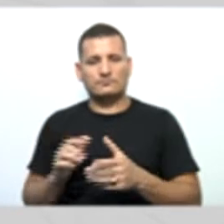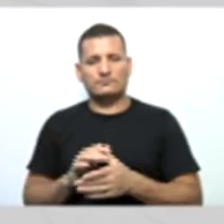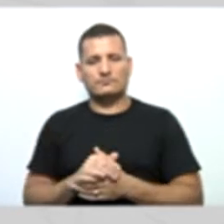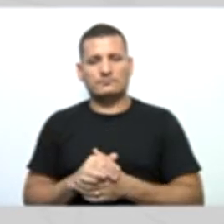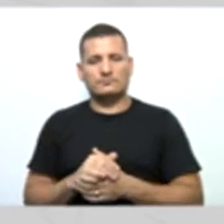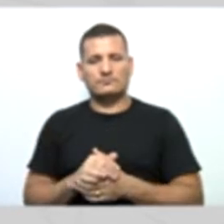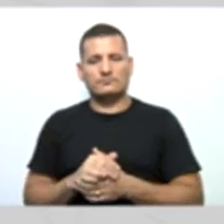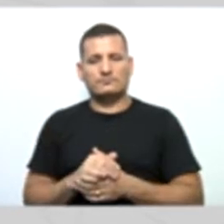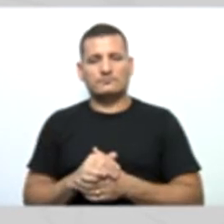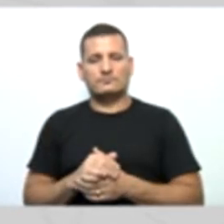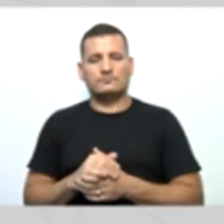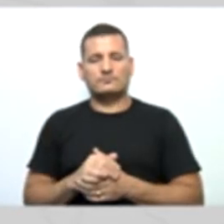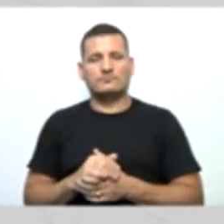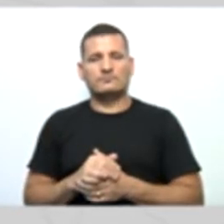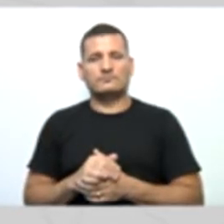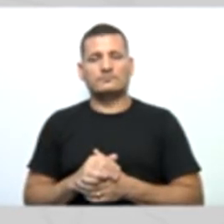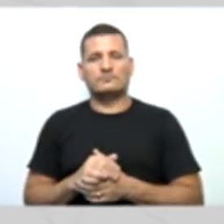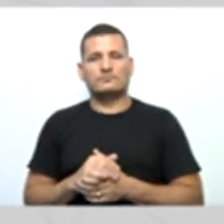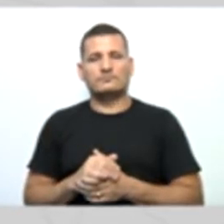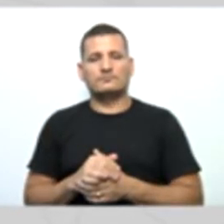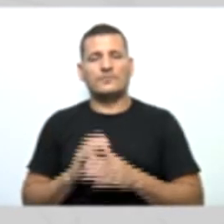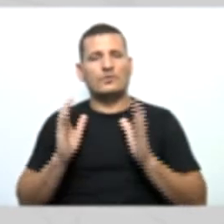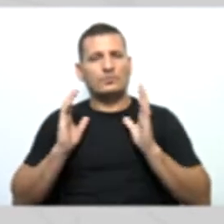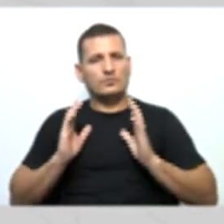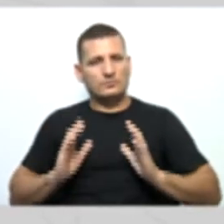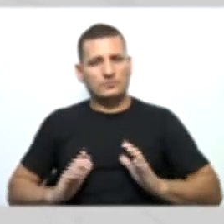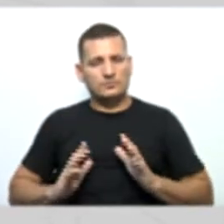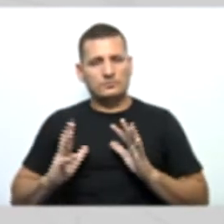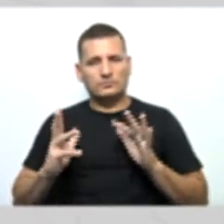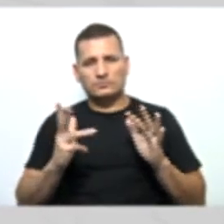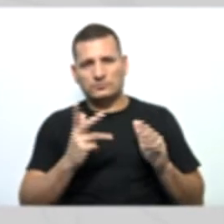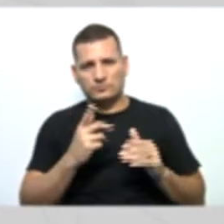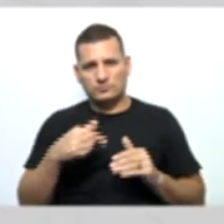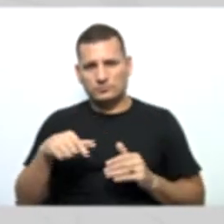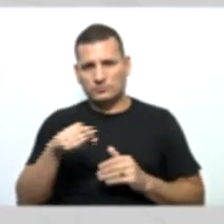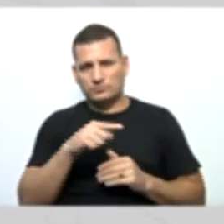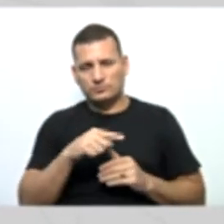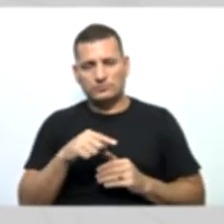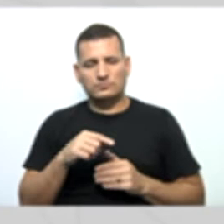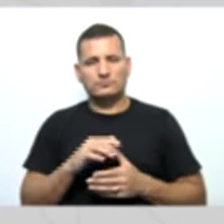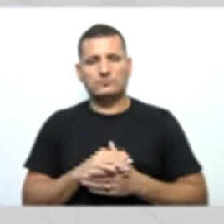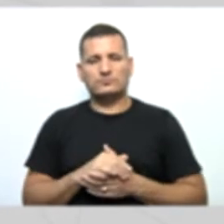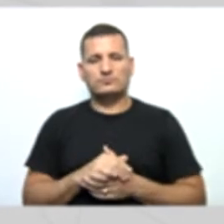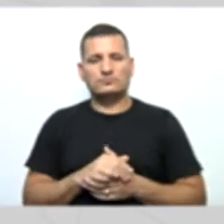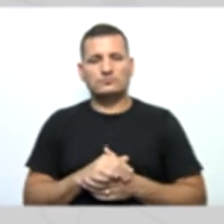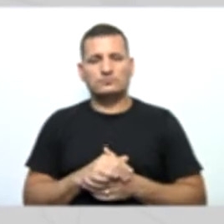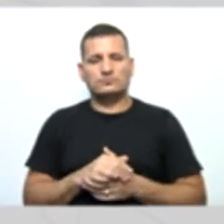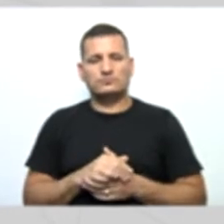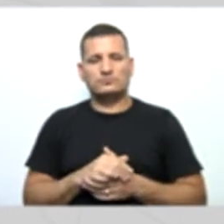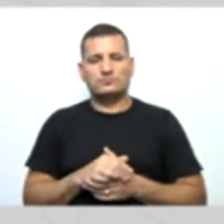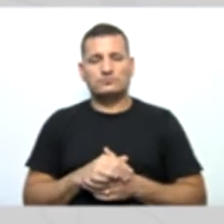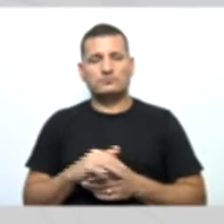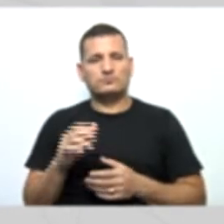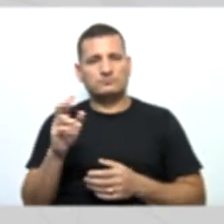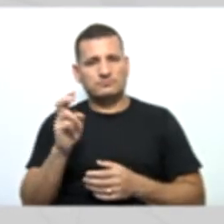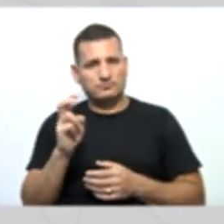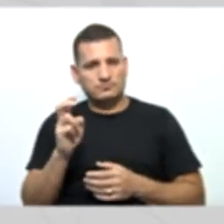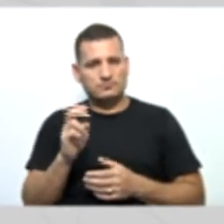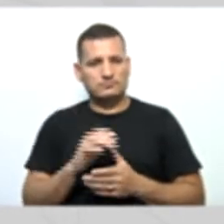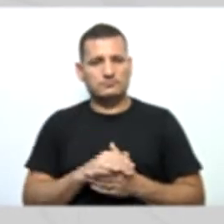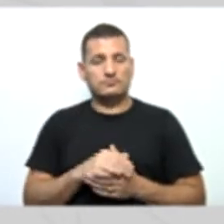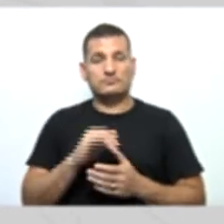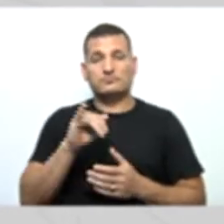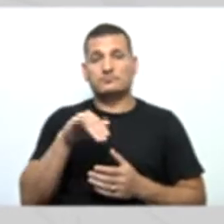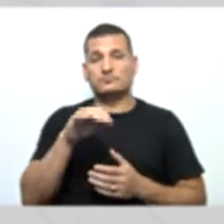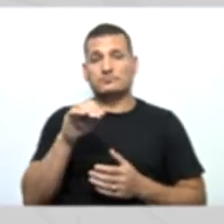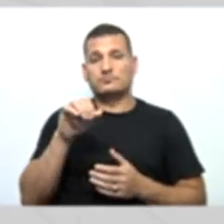um comportamento de todos os outros entregadores e não somente de Antônio. O quinto princípio, José atendente